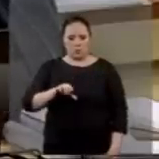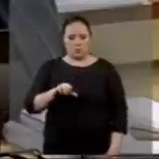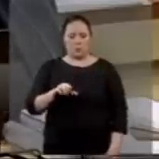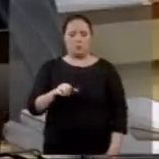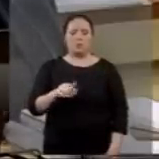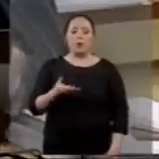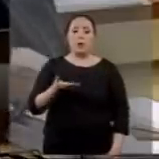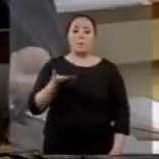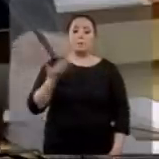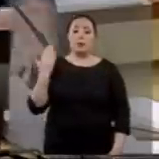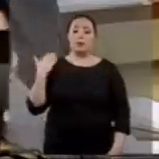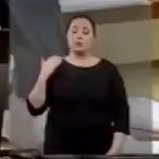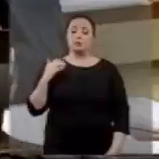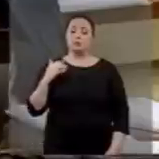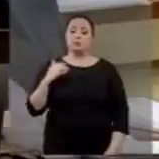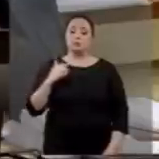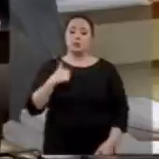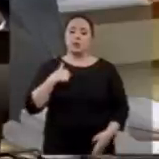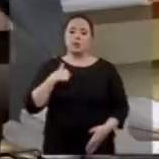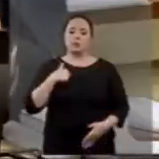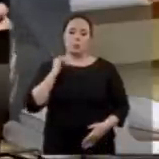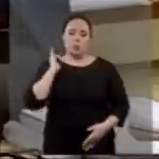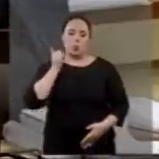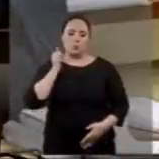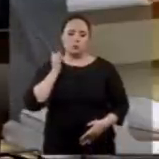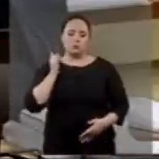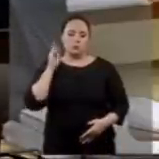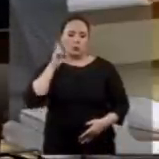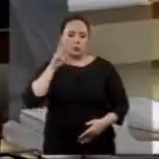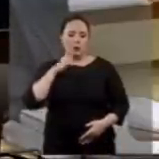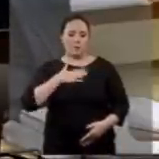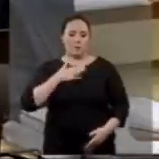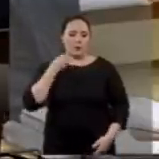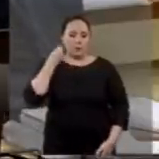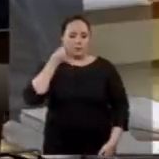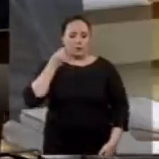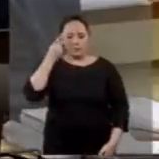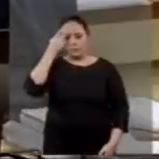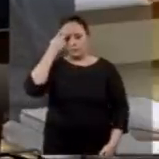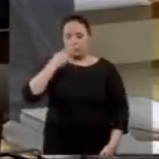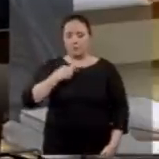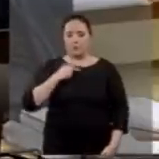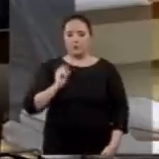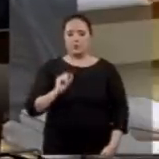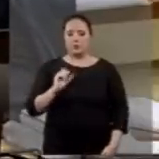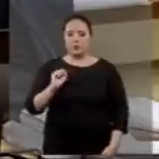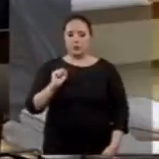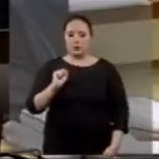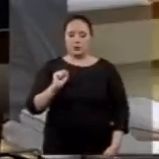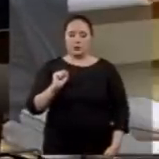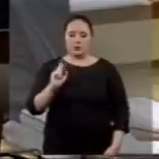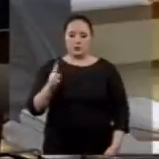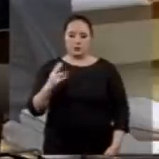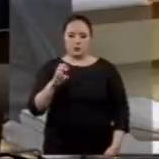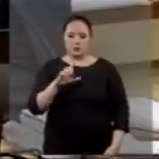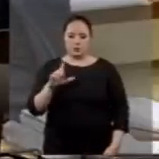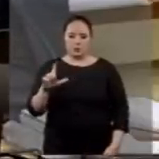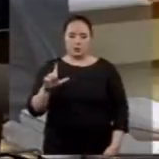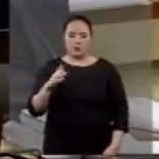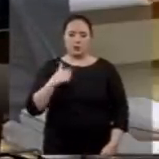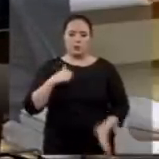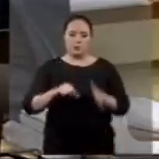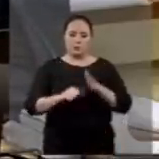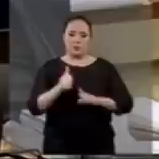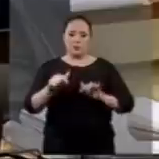550.769, e naquela oportunidade eu até narrei um fato da minha experiência pessoal, de que a Shell, onde foi o meu